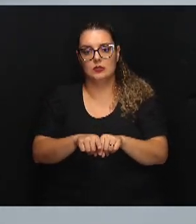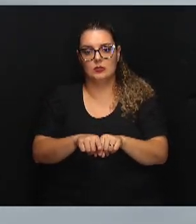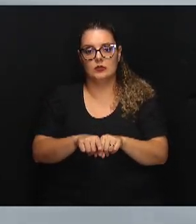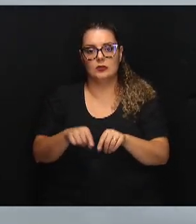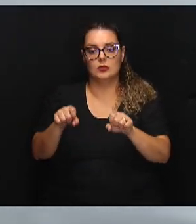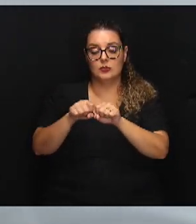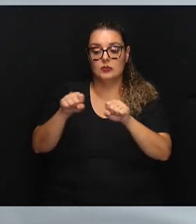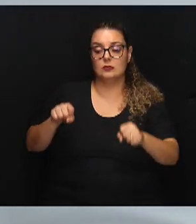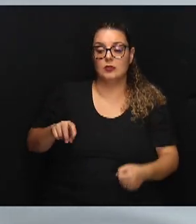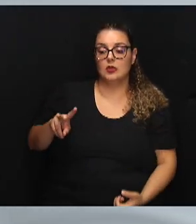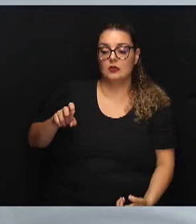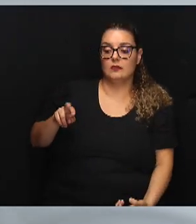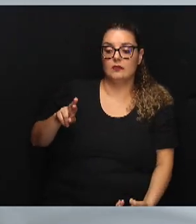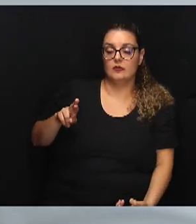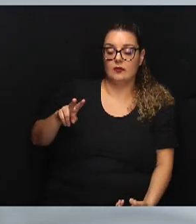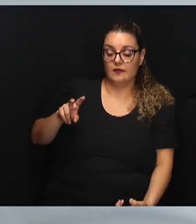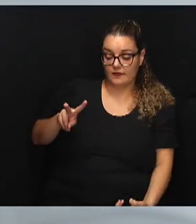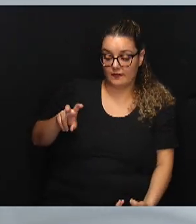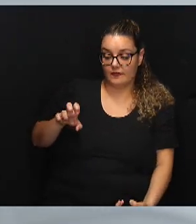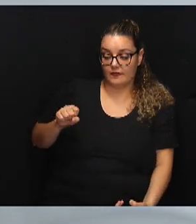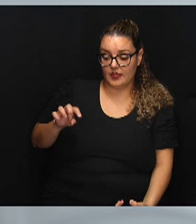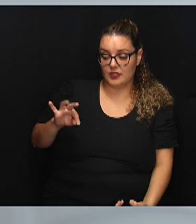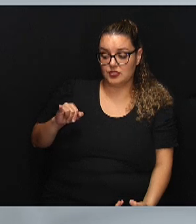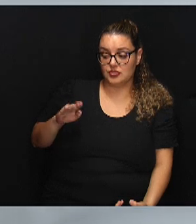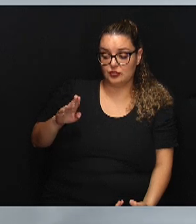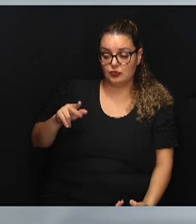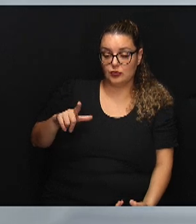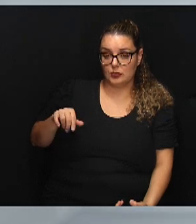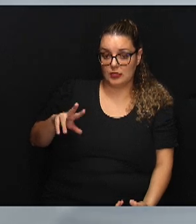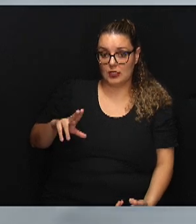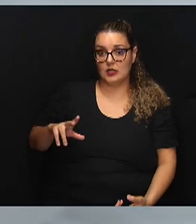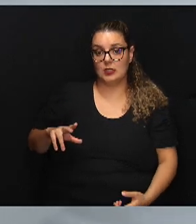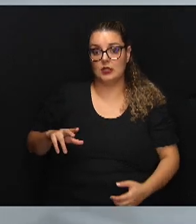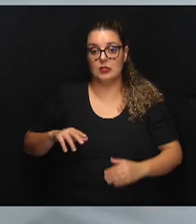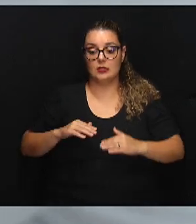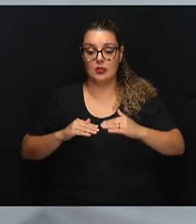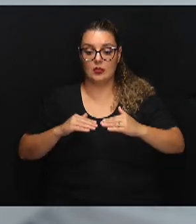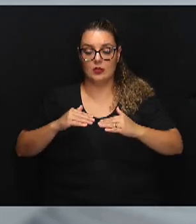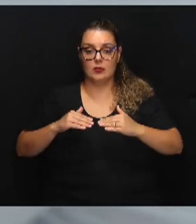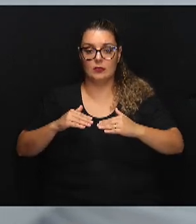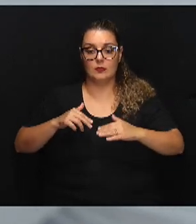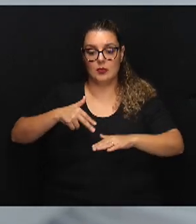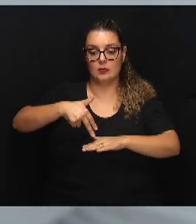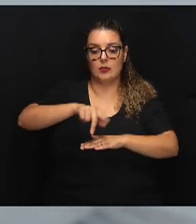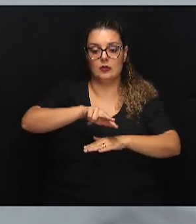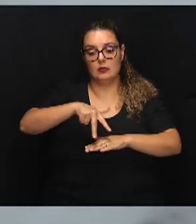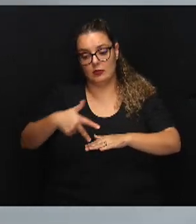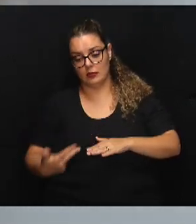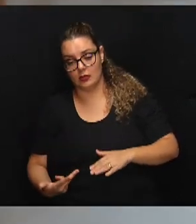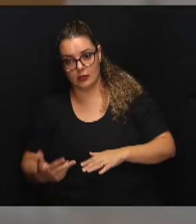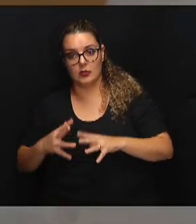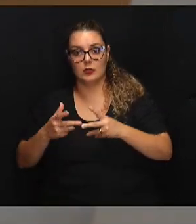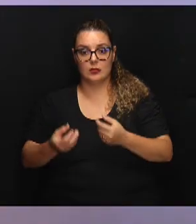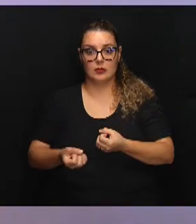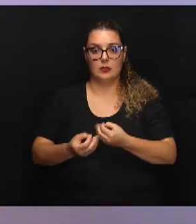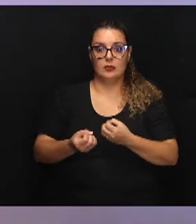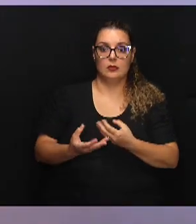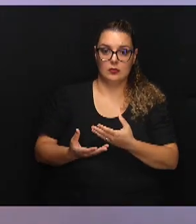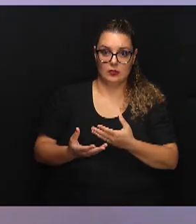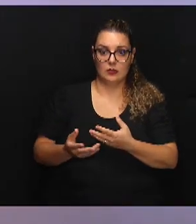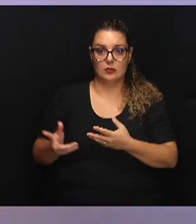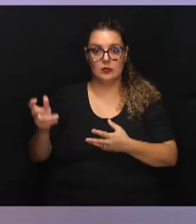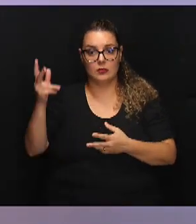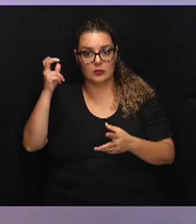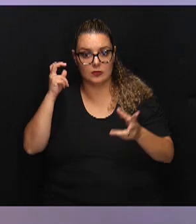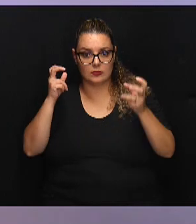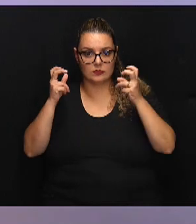a nossa sensação do equilíbrio, que faz com que quando a gente ande, a gente não caia. E toda essa informação que a gente capta de audição,